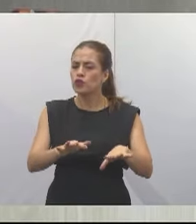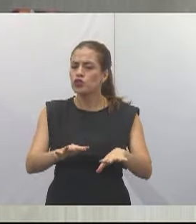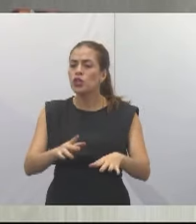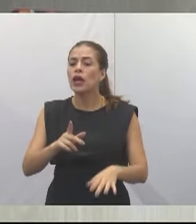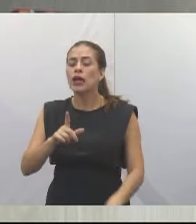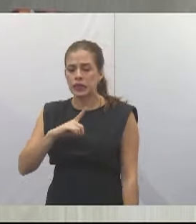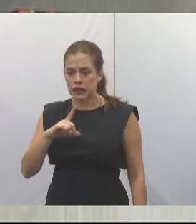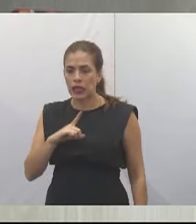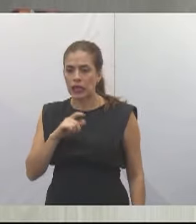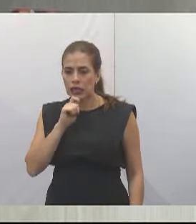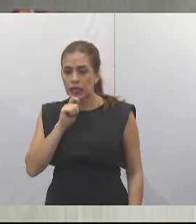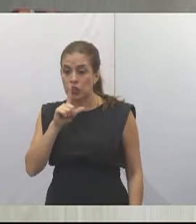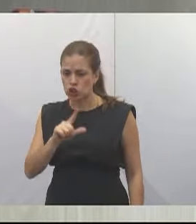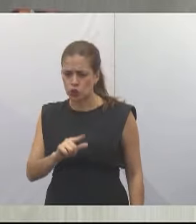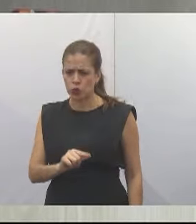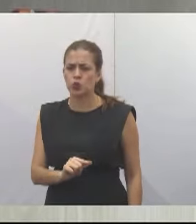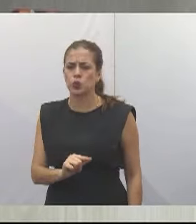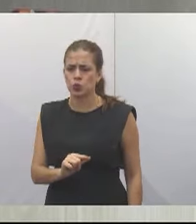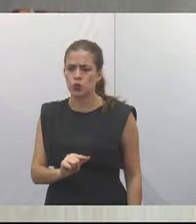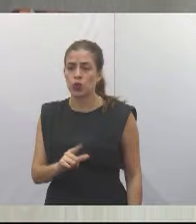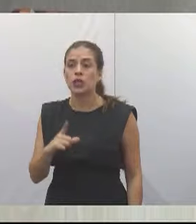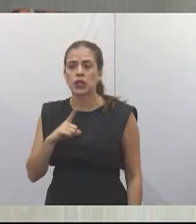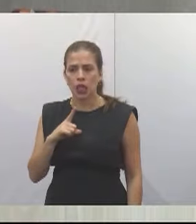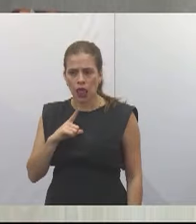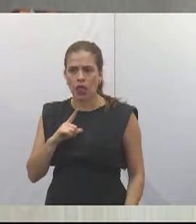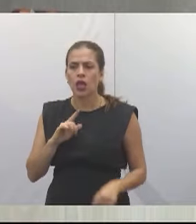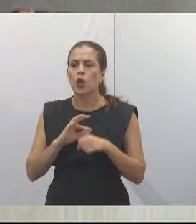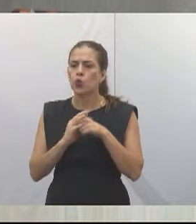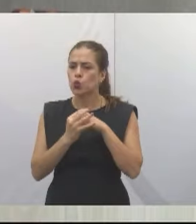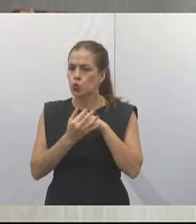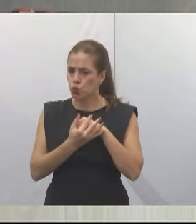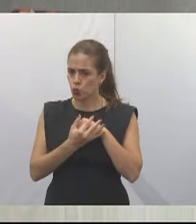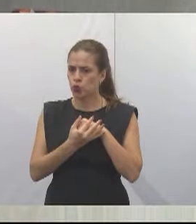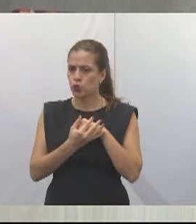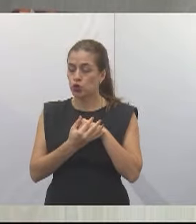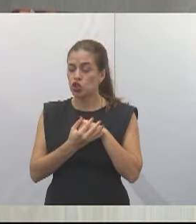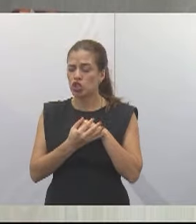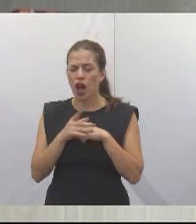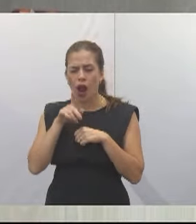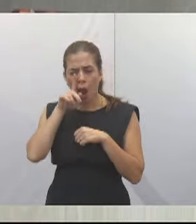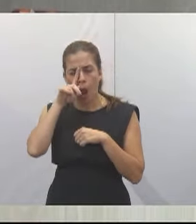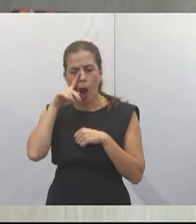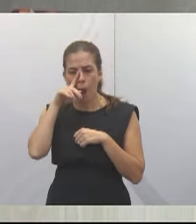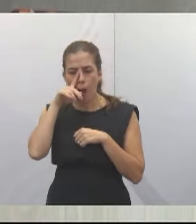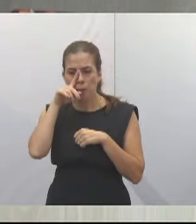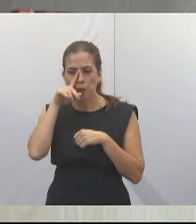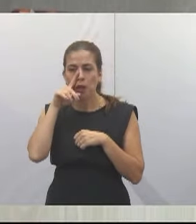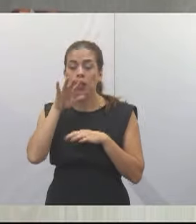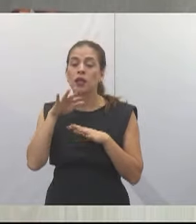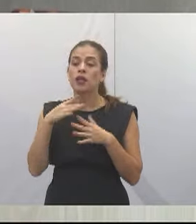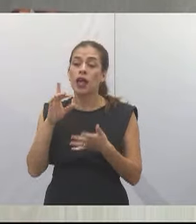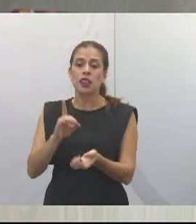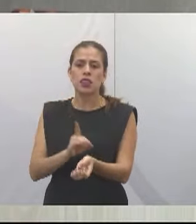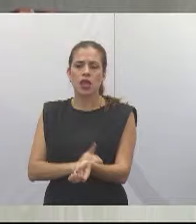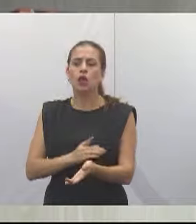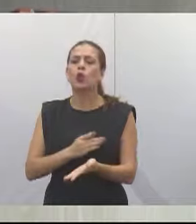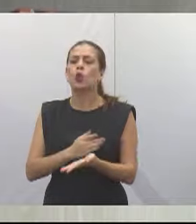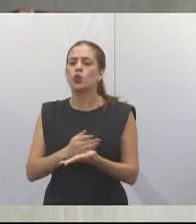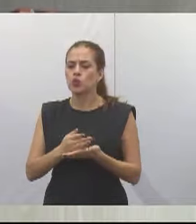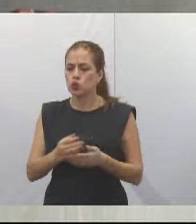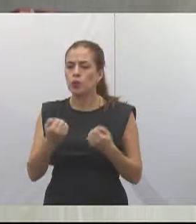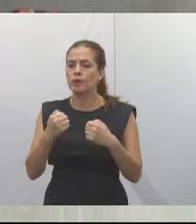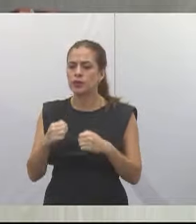diminuiu, mas existe. Nós temos casos de Covid graves internados, inclusive. E a dengue continua aí e a gente tem que se cuidar.